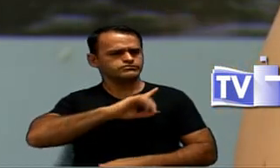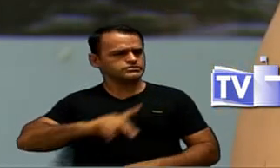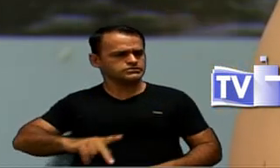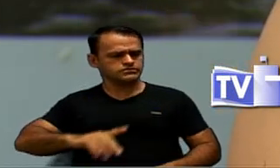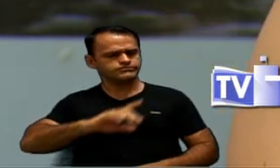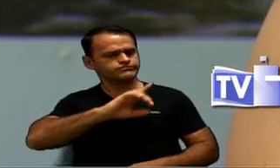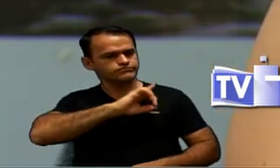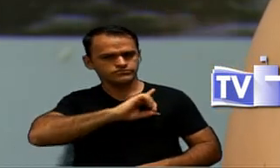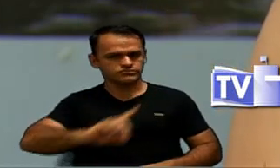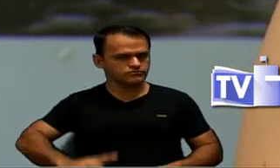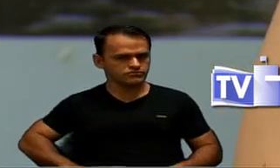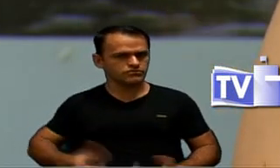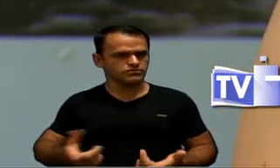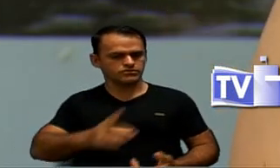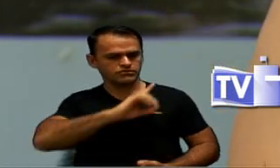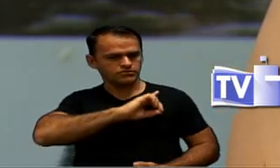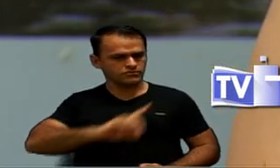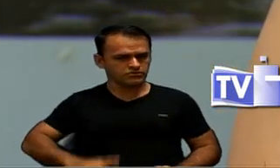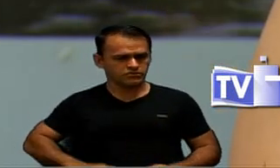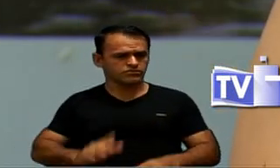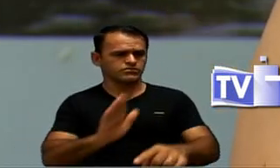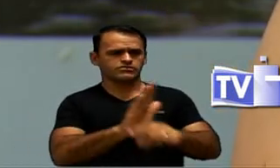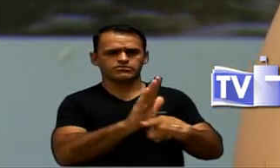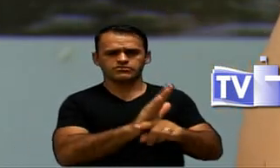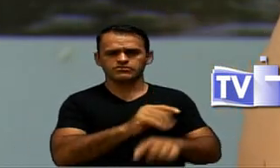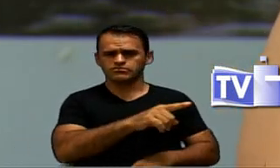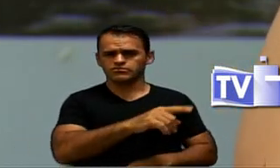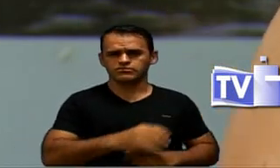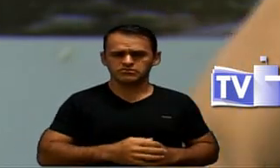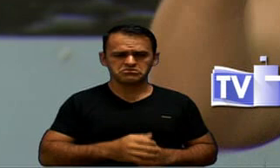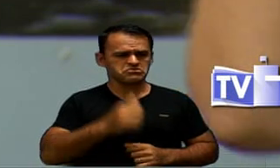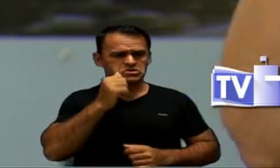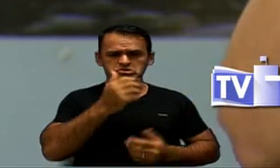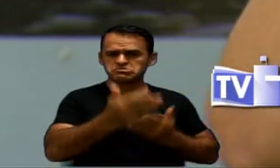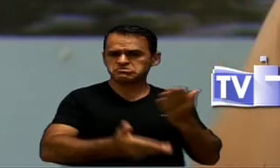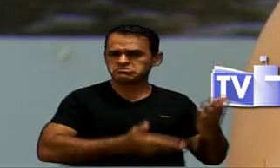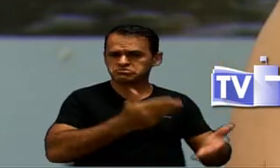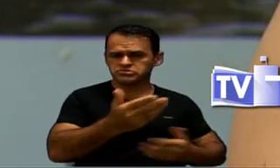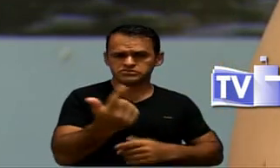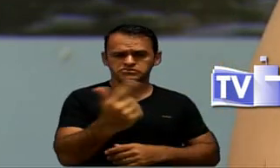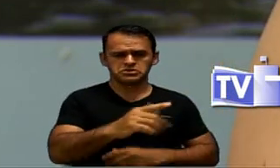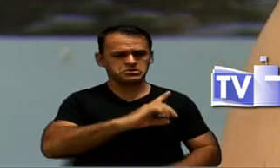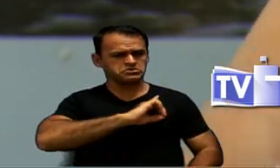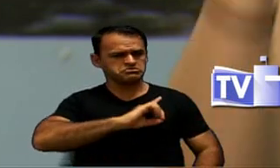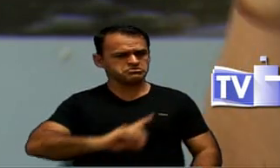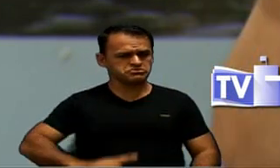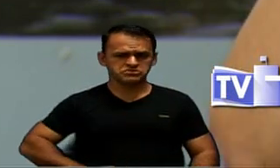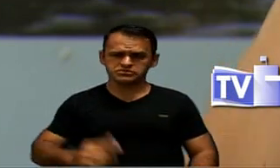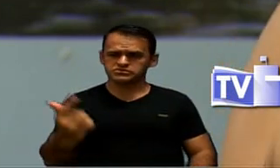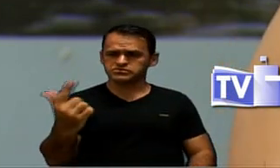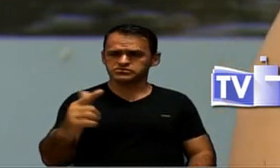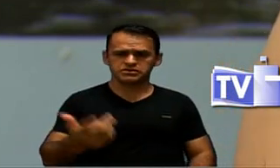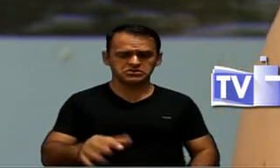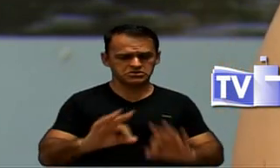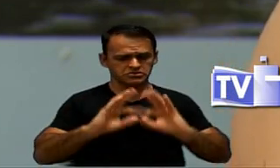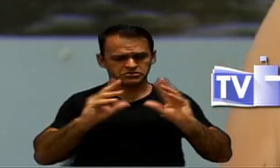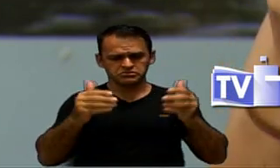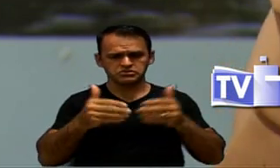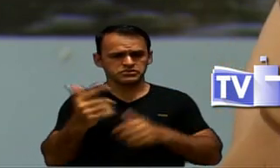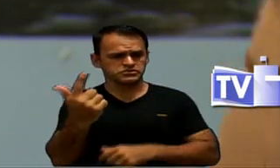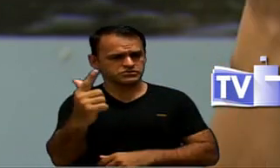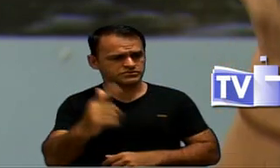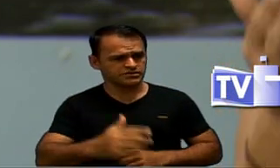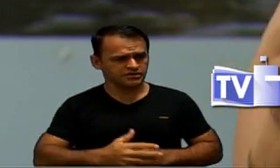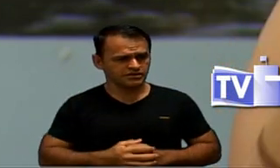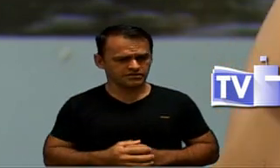delegacia. Infelizmente, essa mulher nunca está atendida, nem na delegacia e nem no fórum.